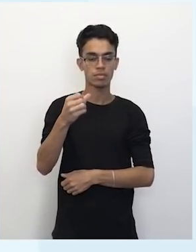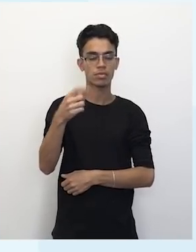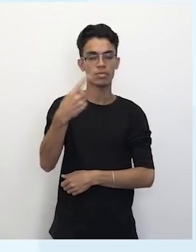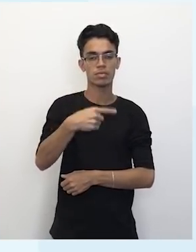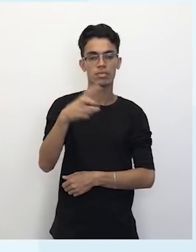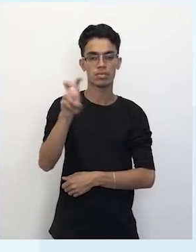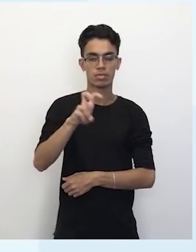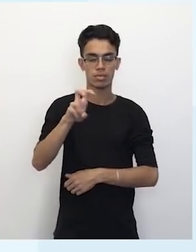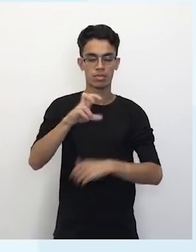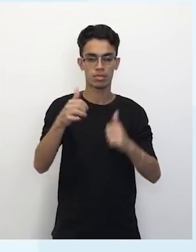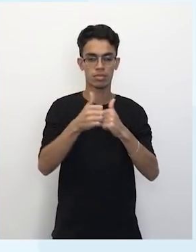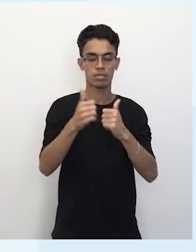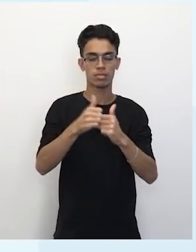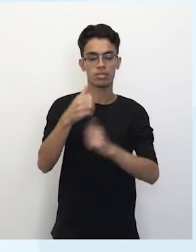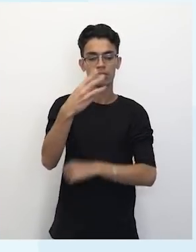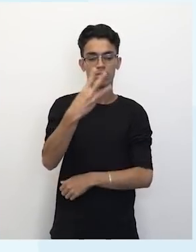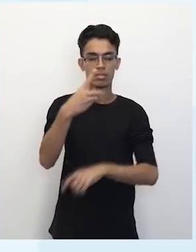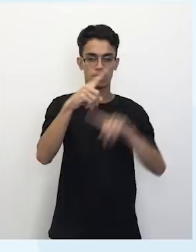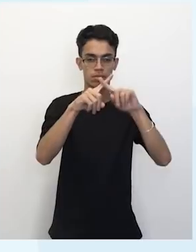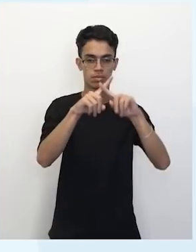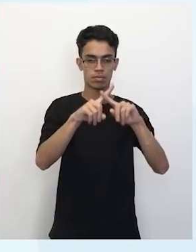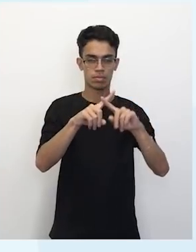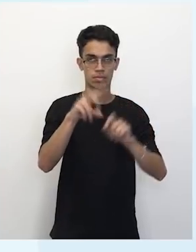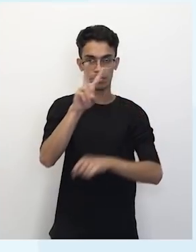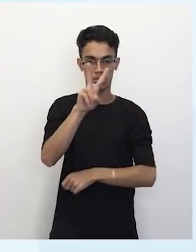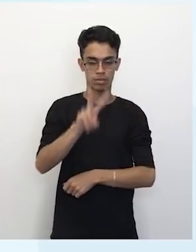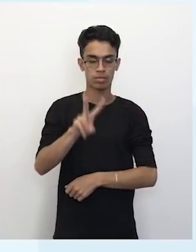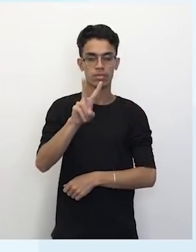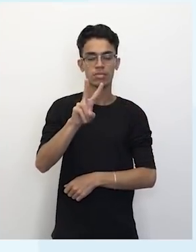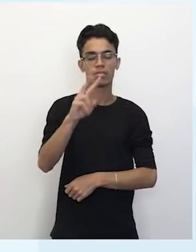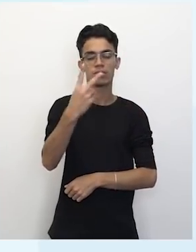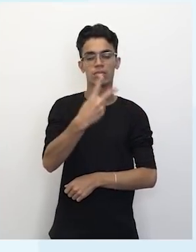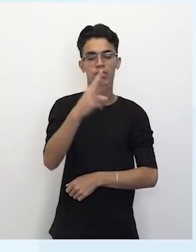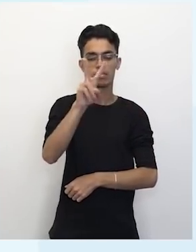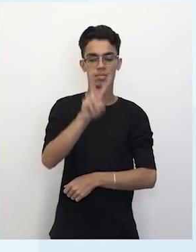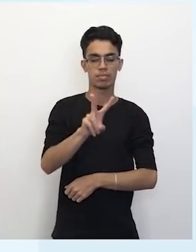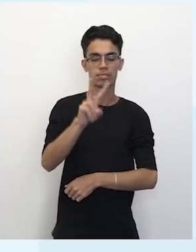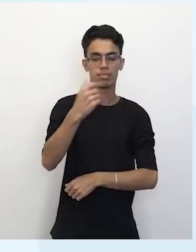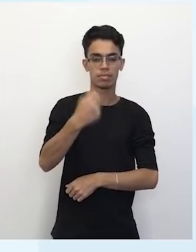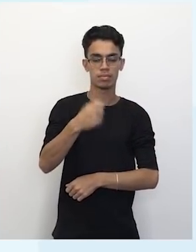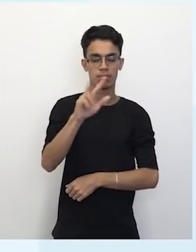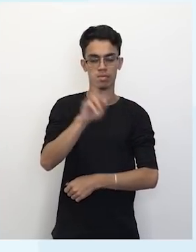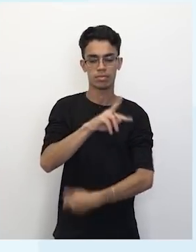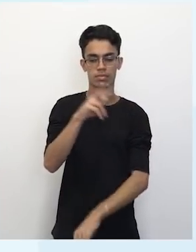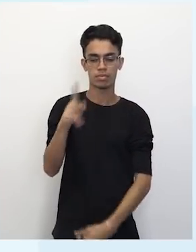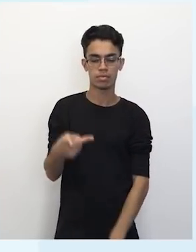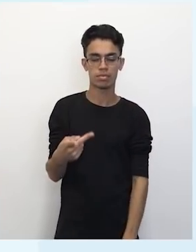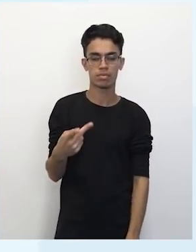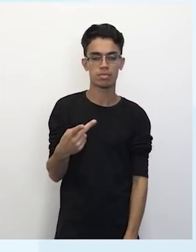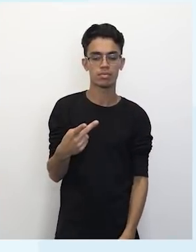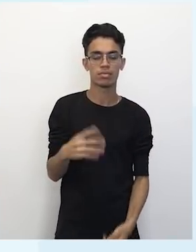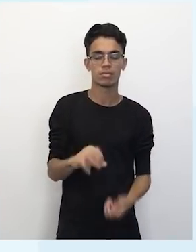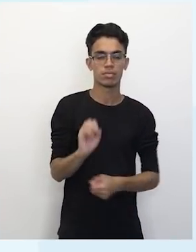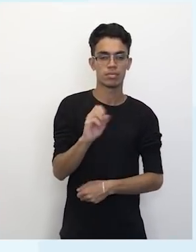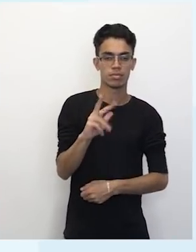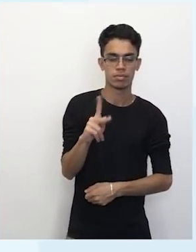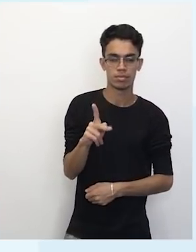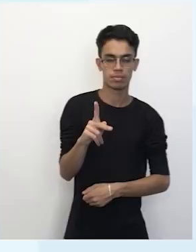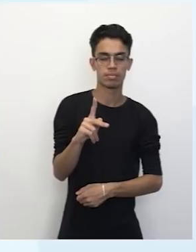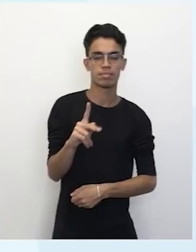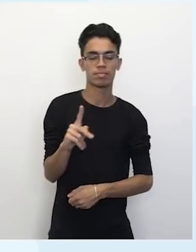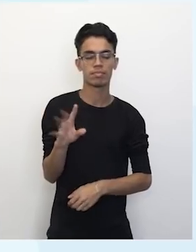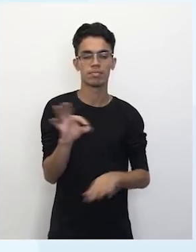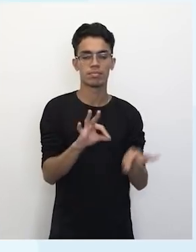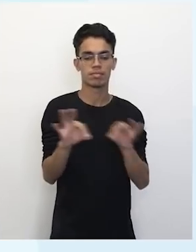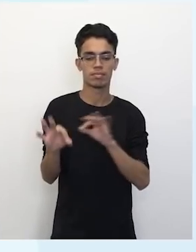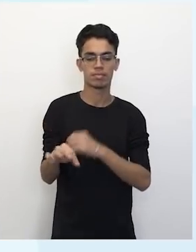E quem é 3V, vai ficar junto com o 2V. Só que eles têm que inverter pelas operações inversas, tá certo? Então, quem